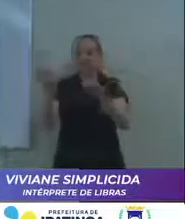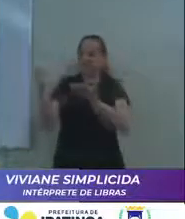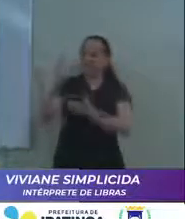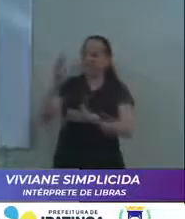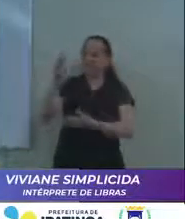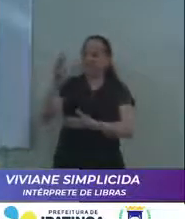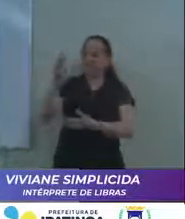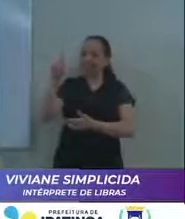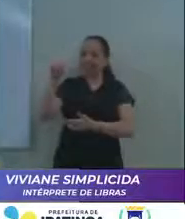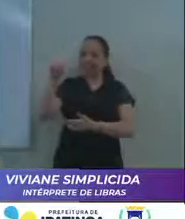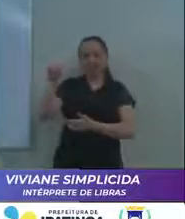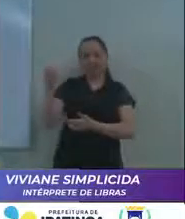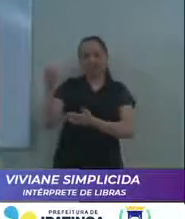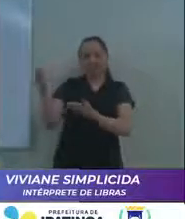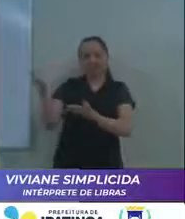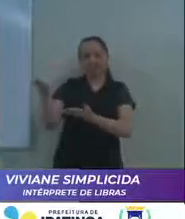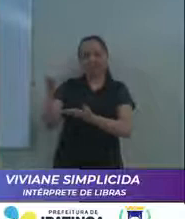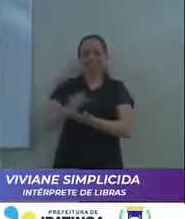Lorena.